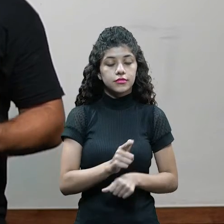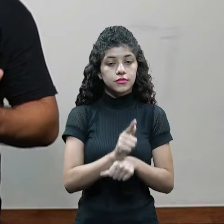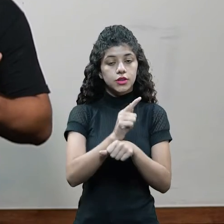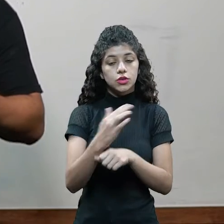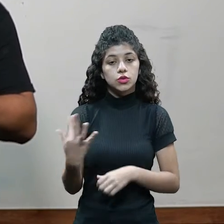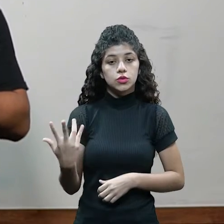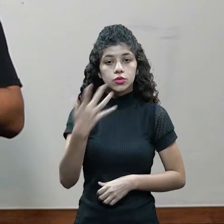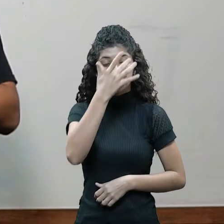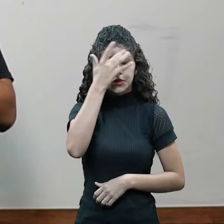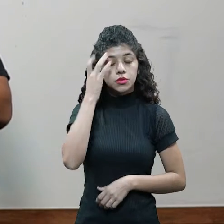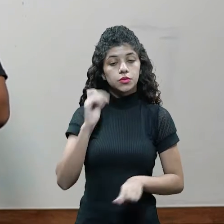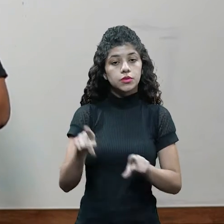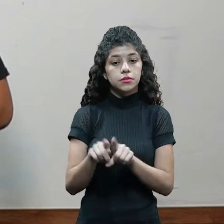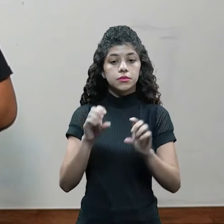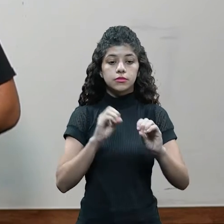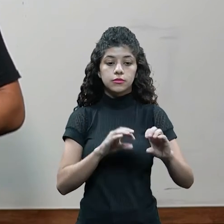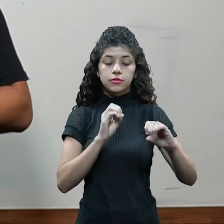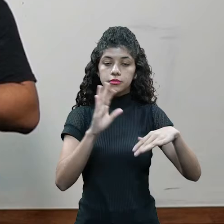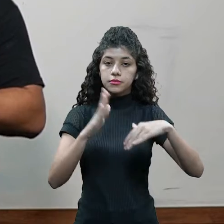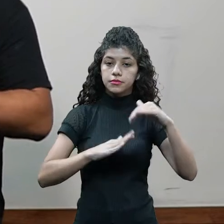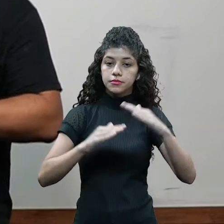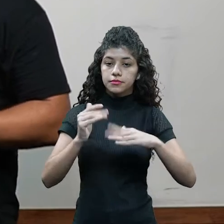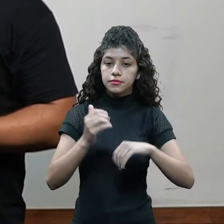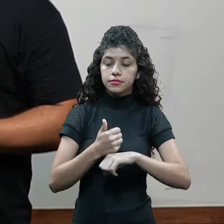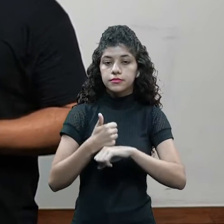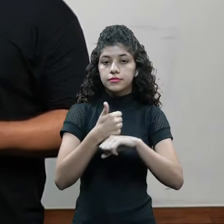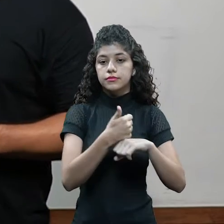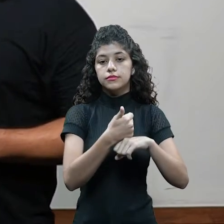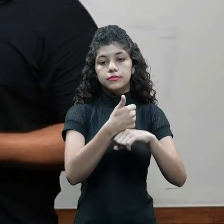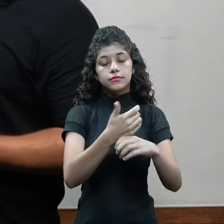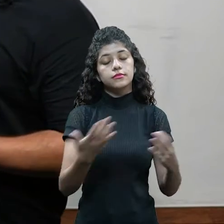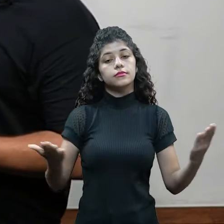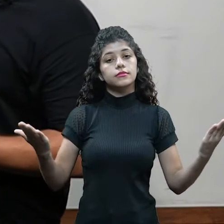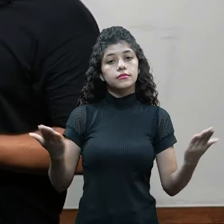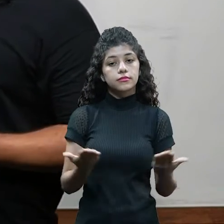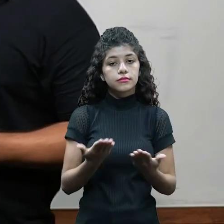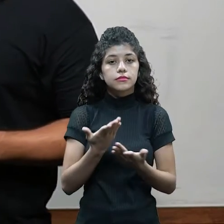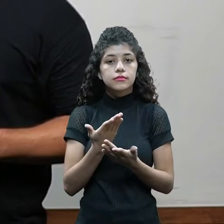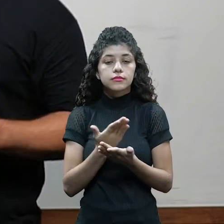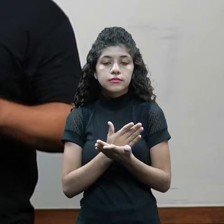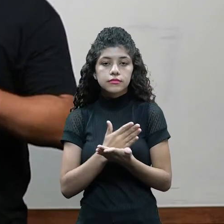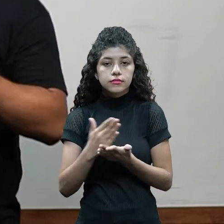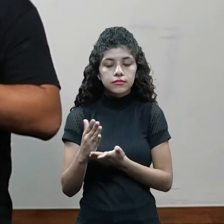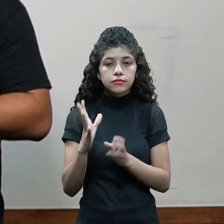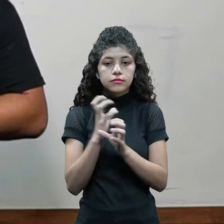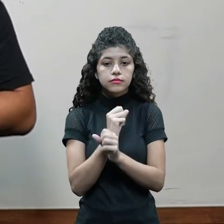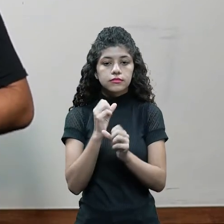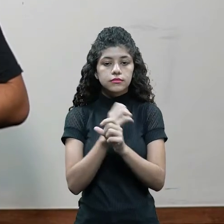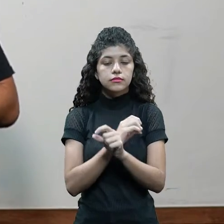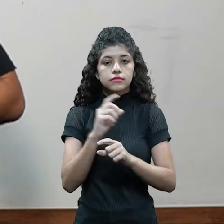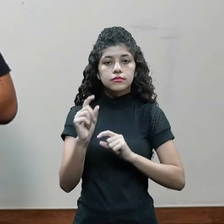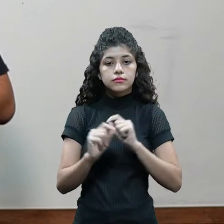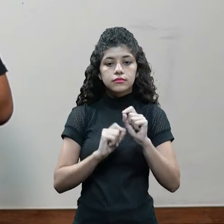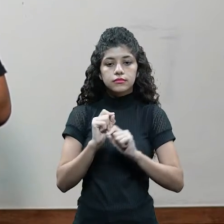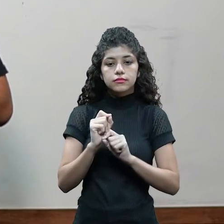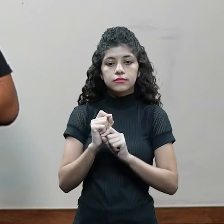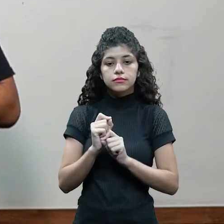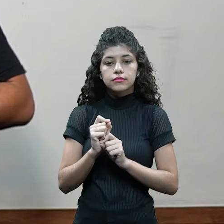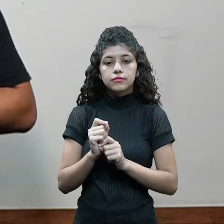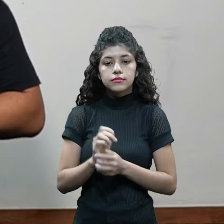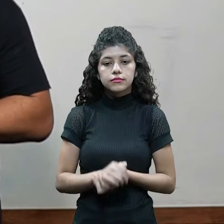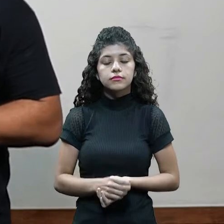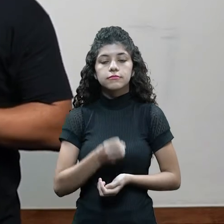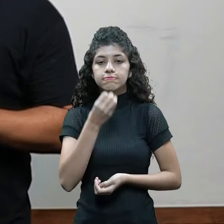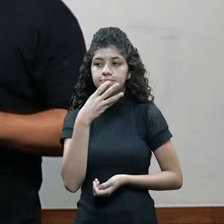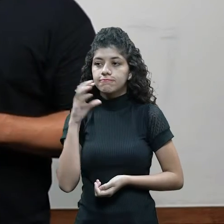Pessoas e também em Docência e Educação Profissional. E agora daremos continuidade aos nossos cálculos relacionados à nossa velha e